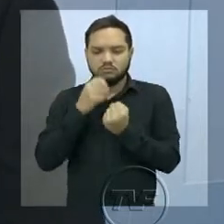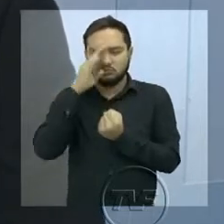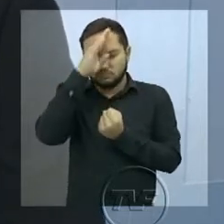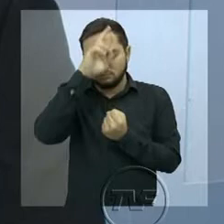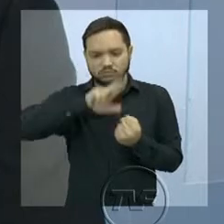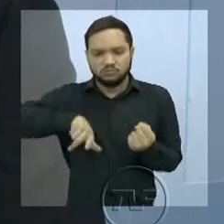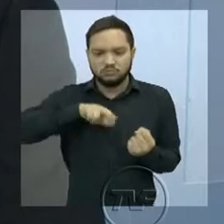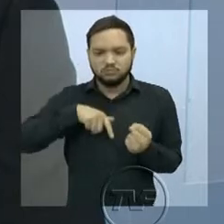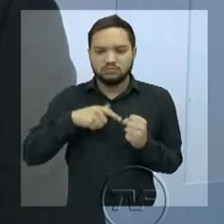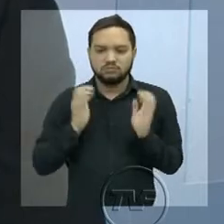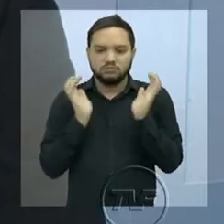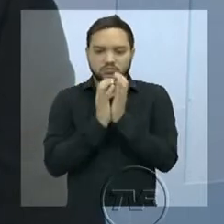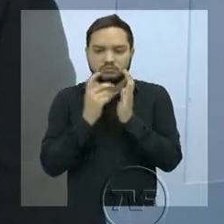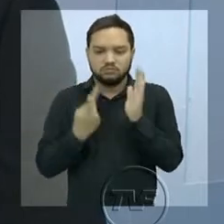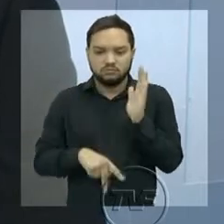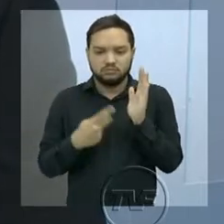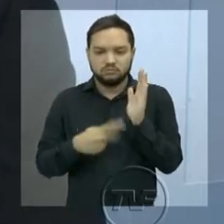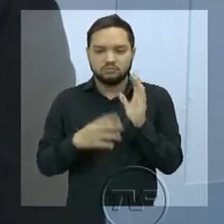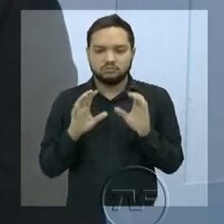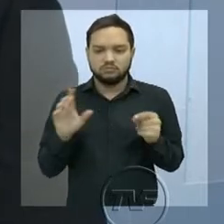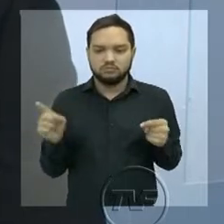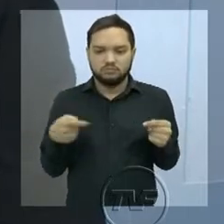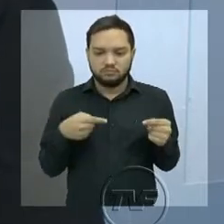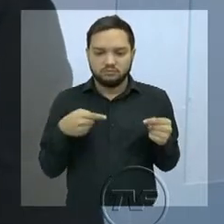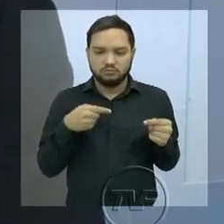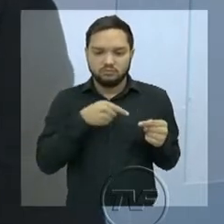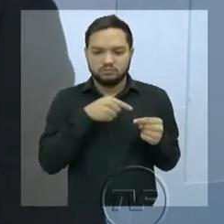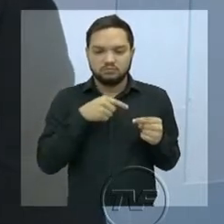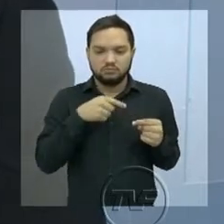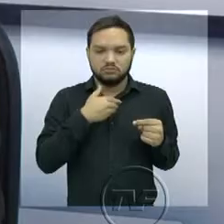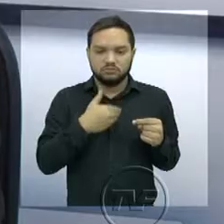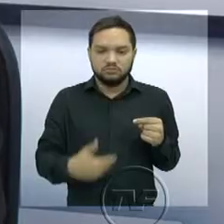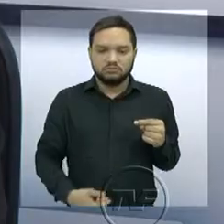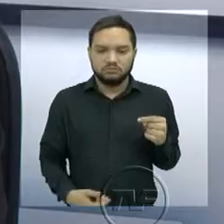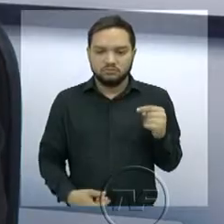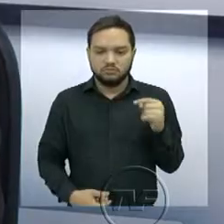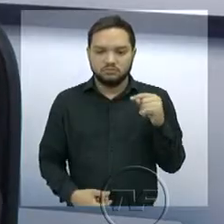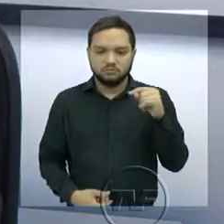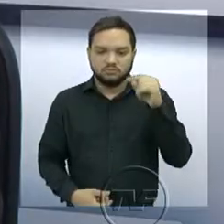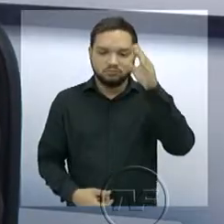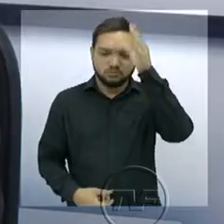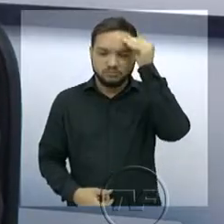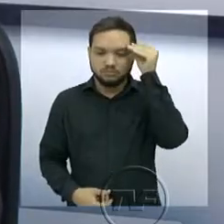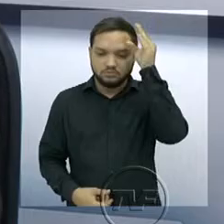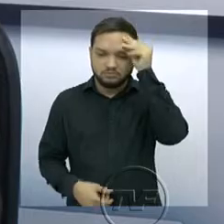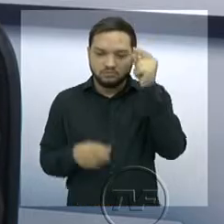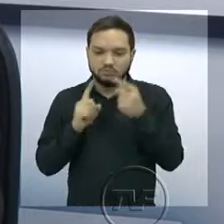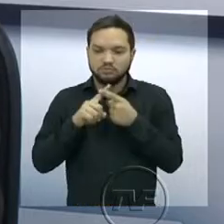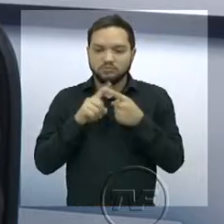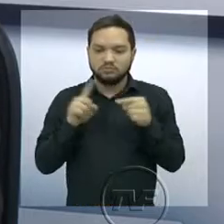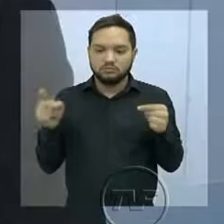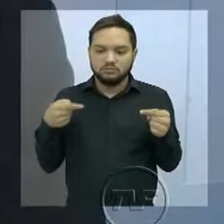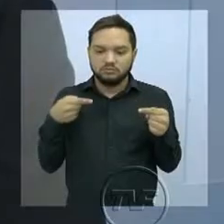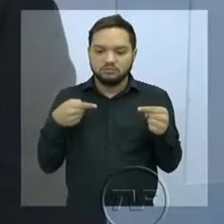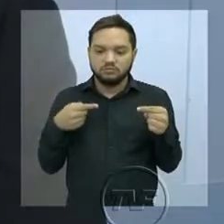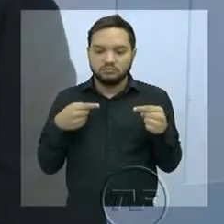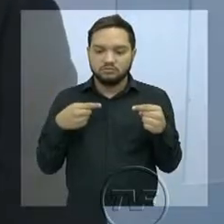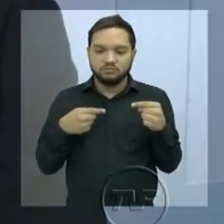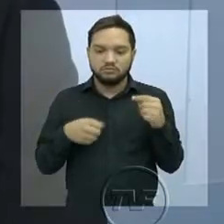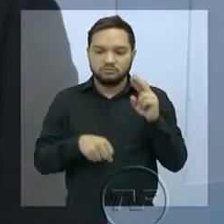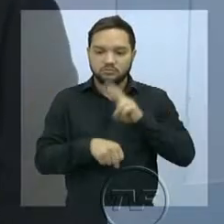muito mais um bloco local oposicionista ao governador Camilo Santana e ao prefeito Roberto Cláudio